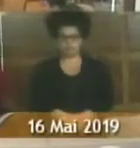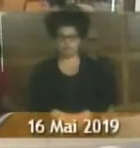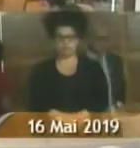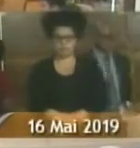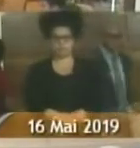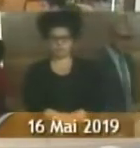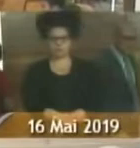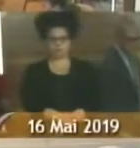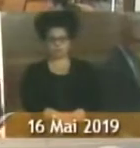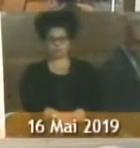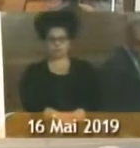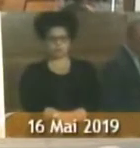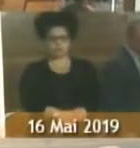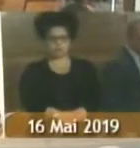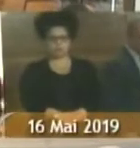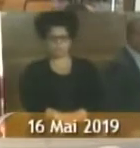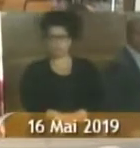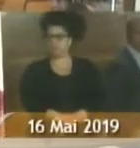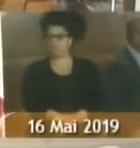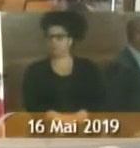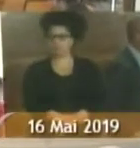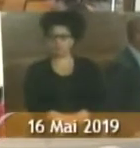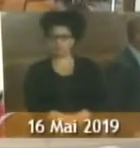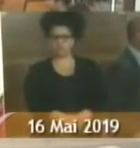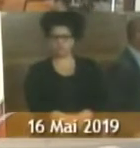Volta nossa programação normal.